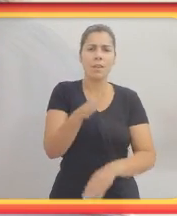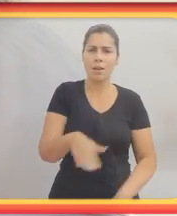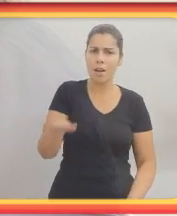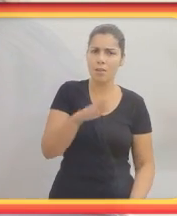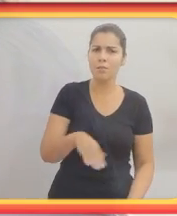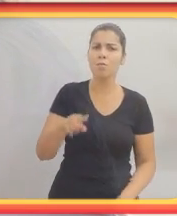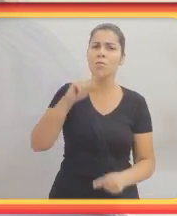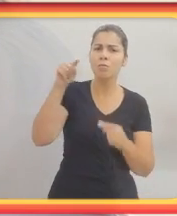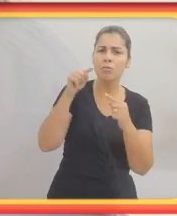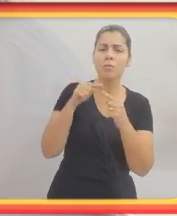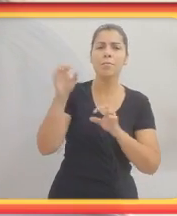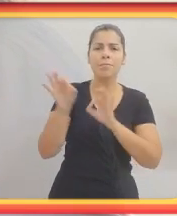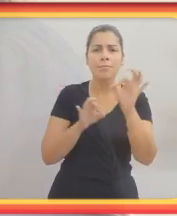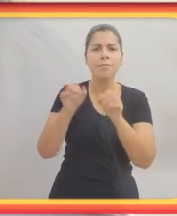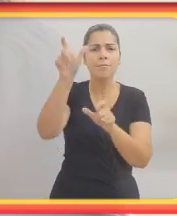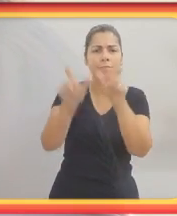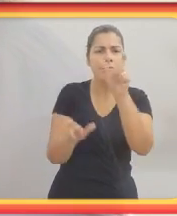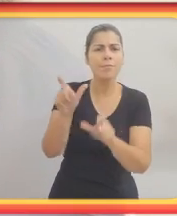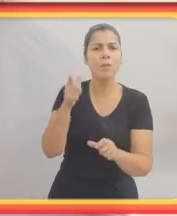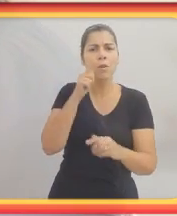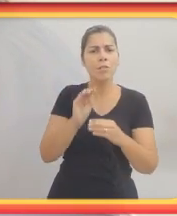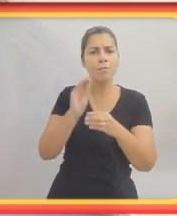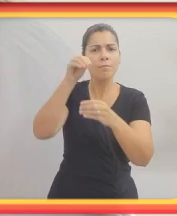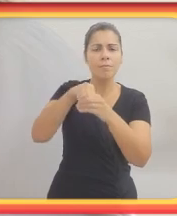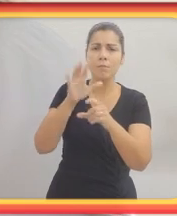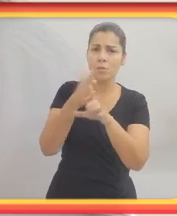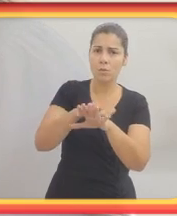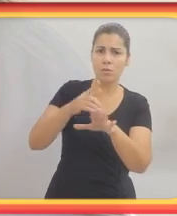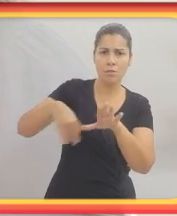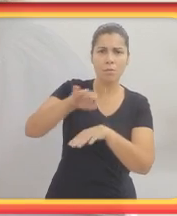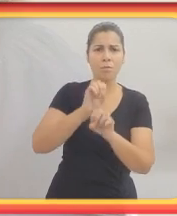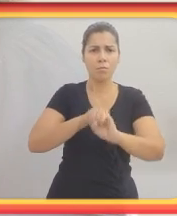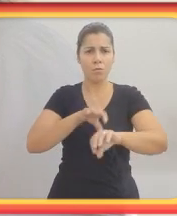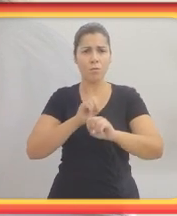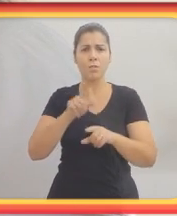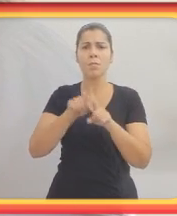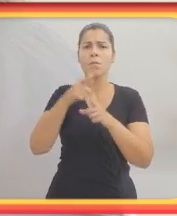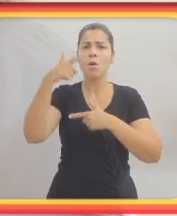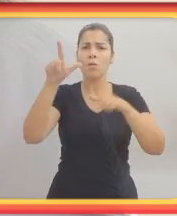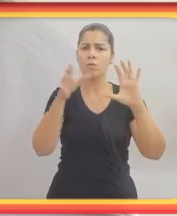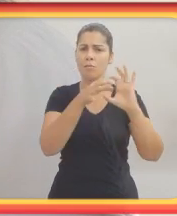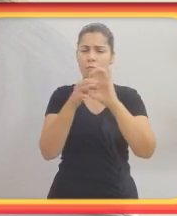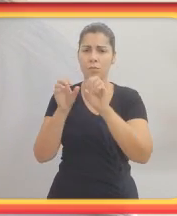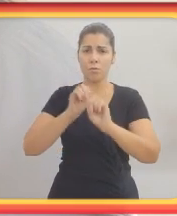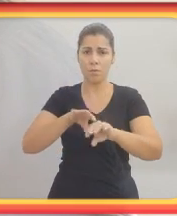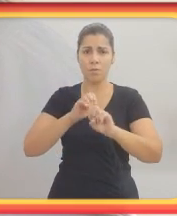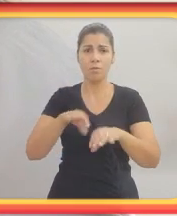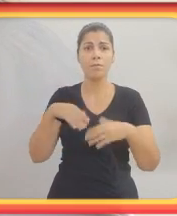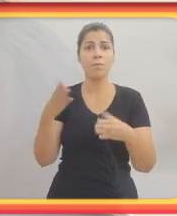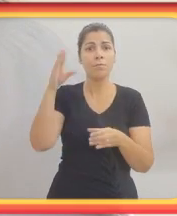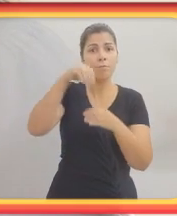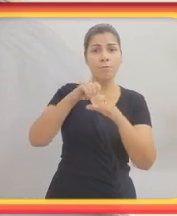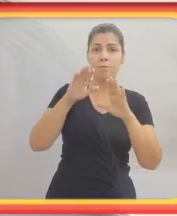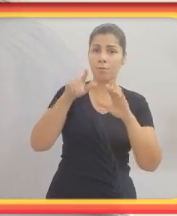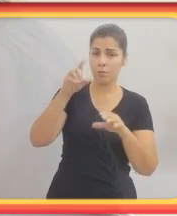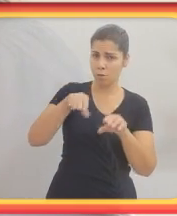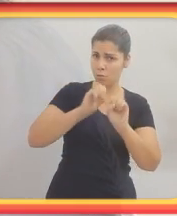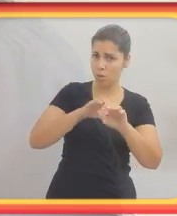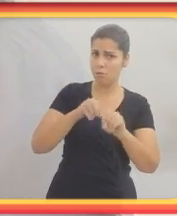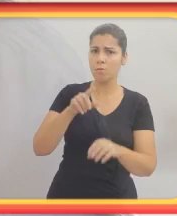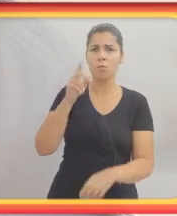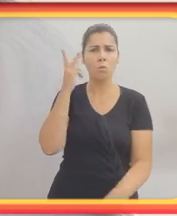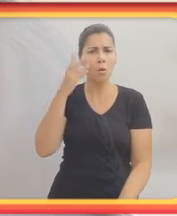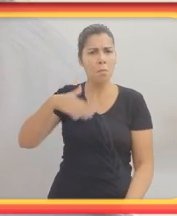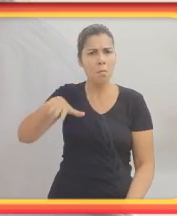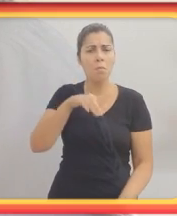estímulo precoce das crianças, com o objetivo de prepará-las para alcançar a inclusão educativa em outros